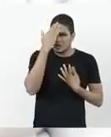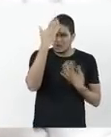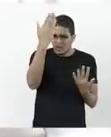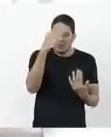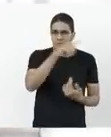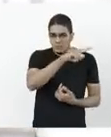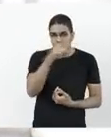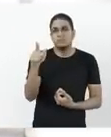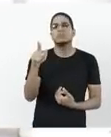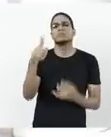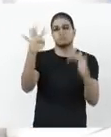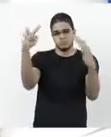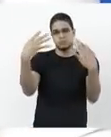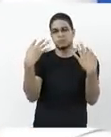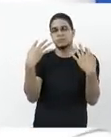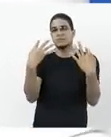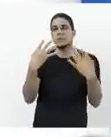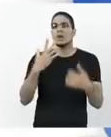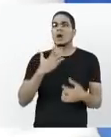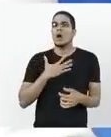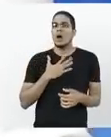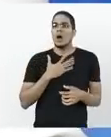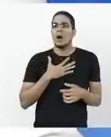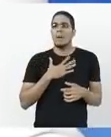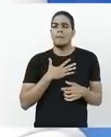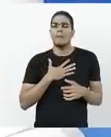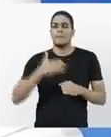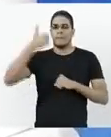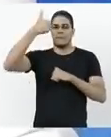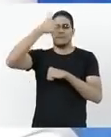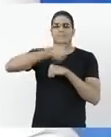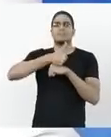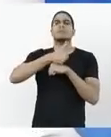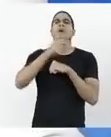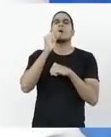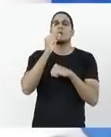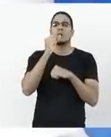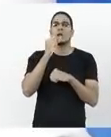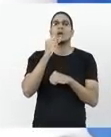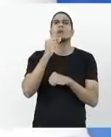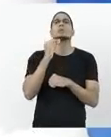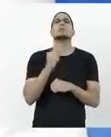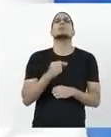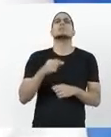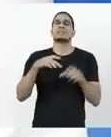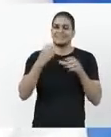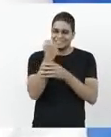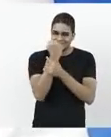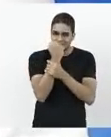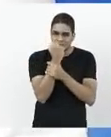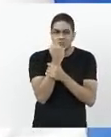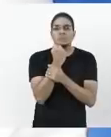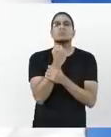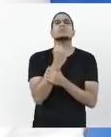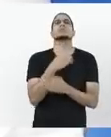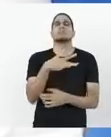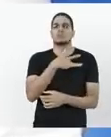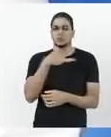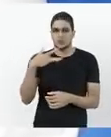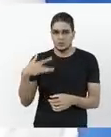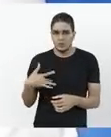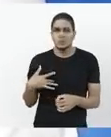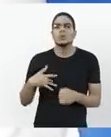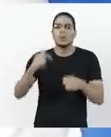minha prioridade como prefeita de Belém é a segurança, saúde e saneamento. E o passe livre